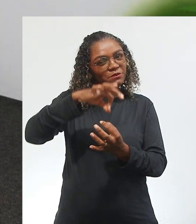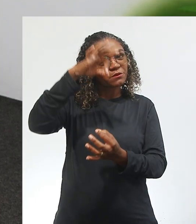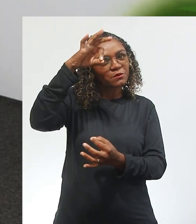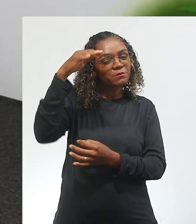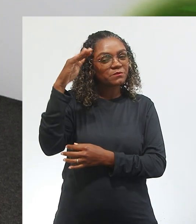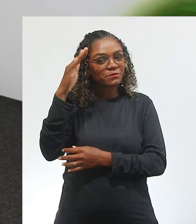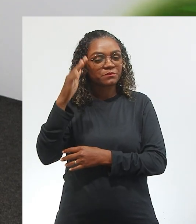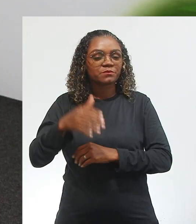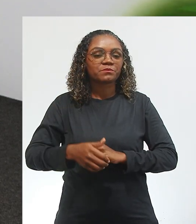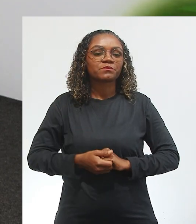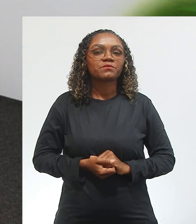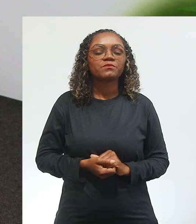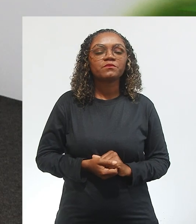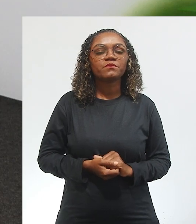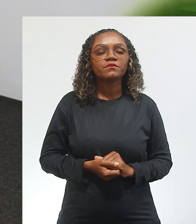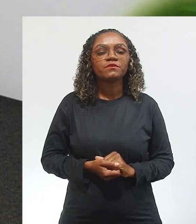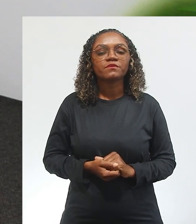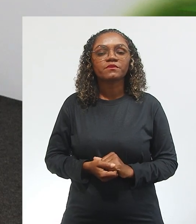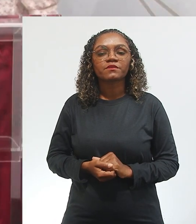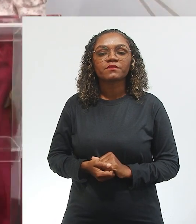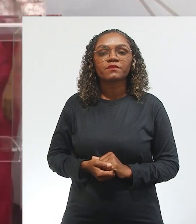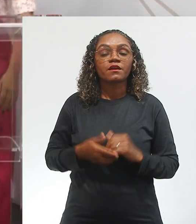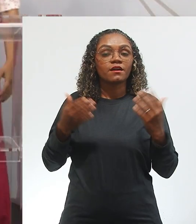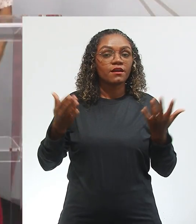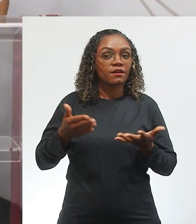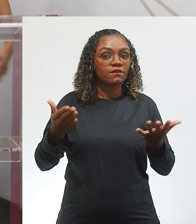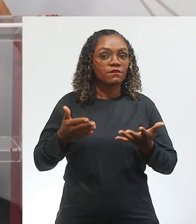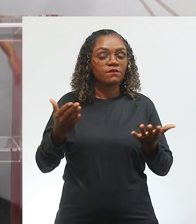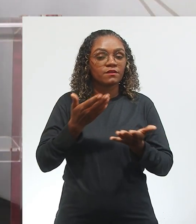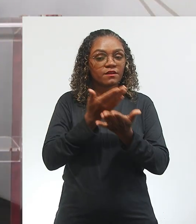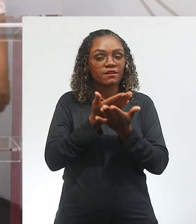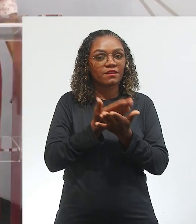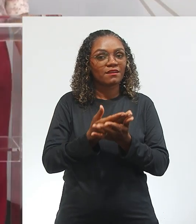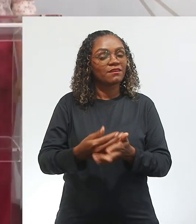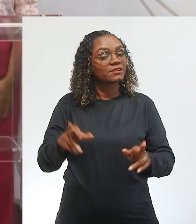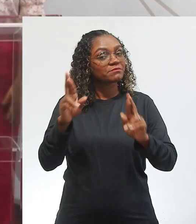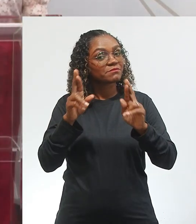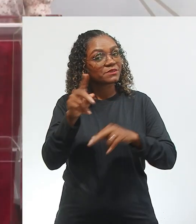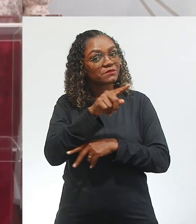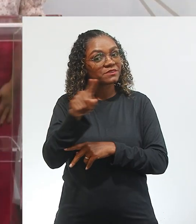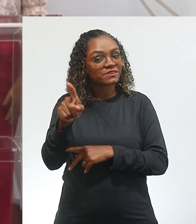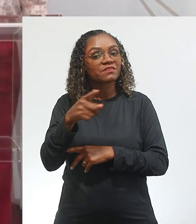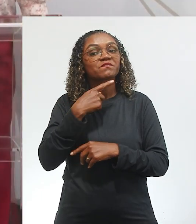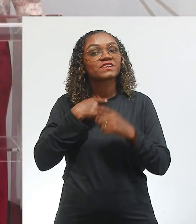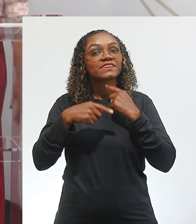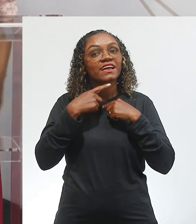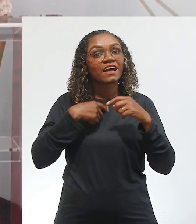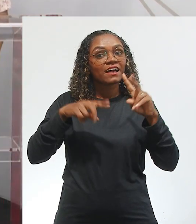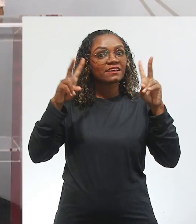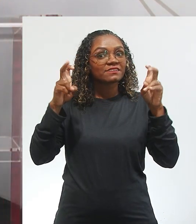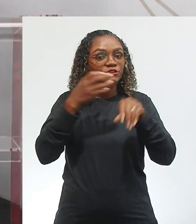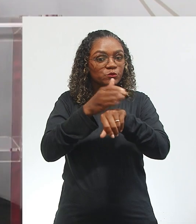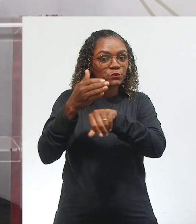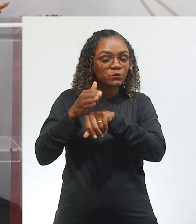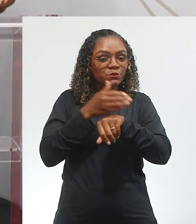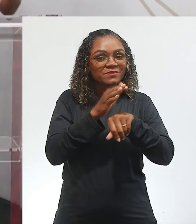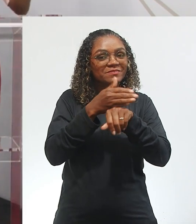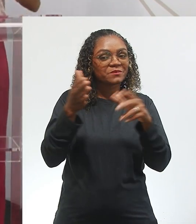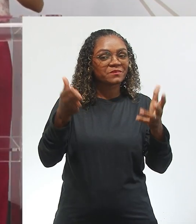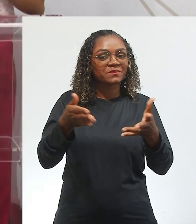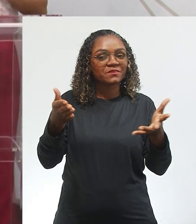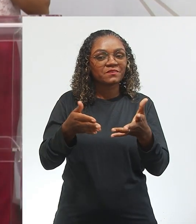vamos lá para a nossa aula de hoje, Espero agora que vocês estejam ansiosos, de ver na prática